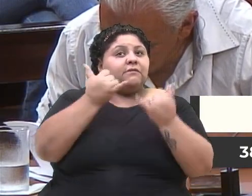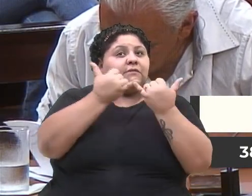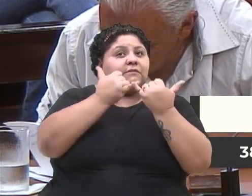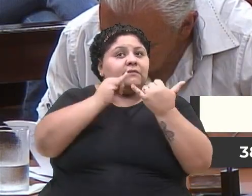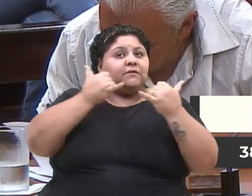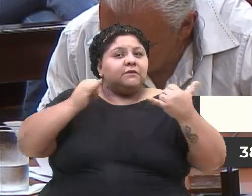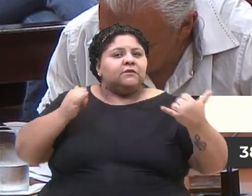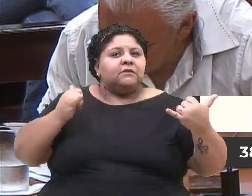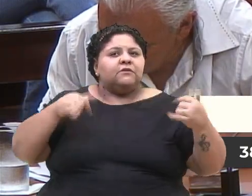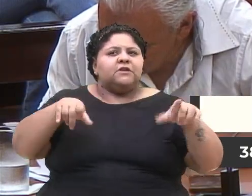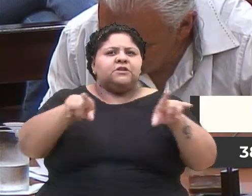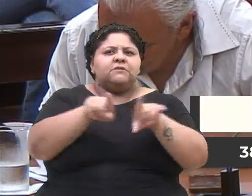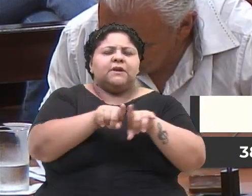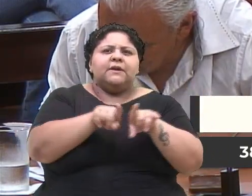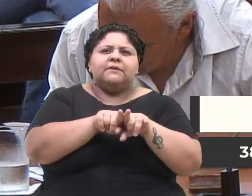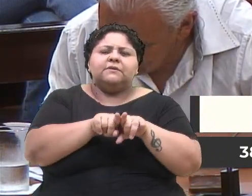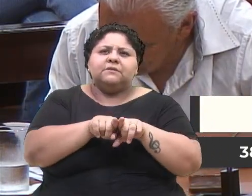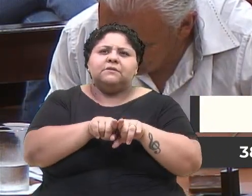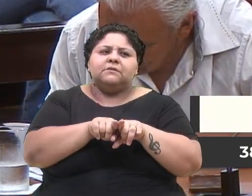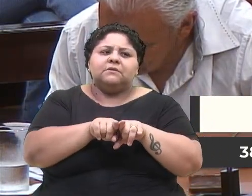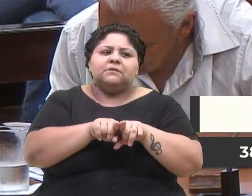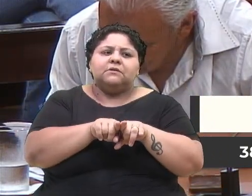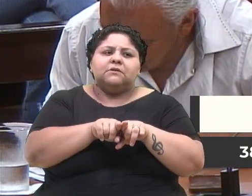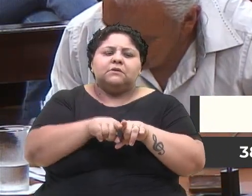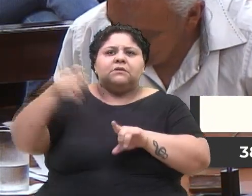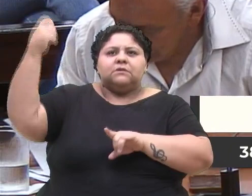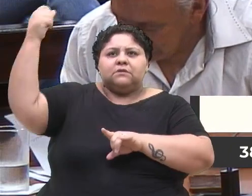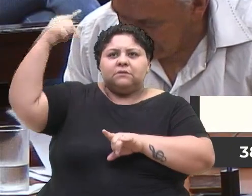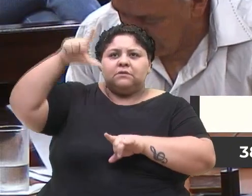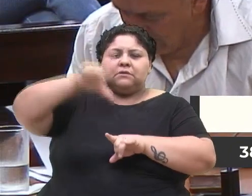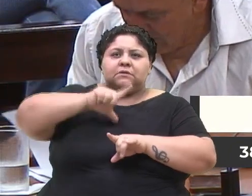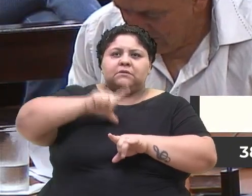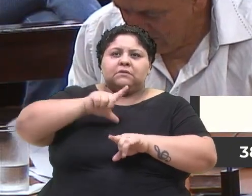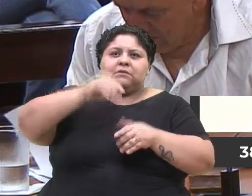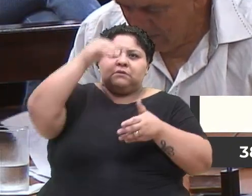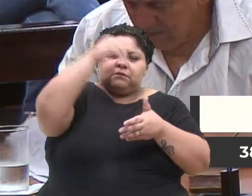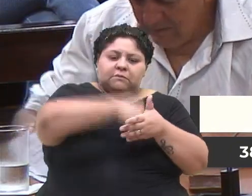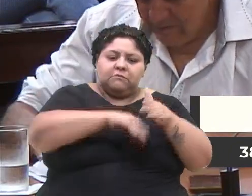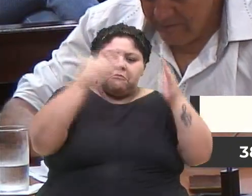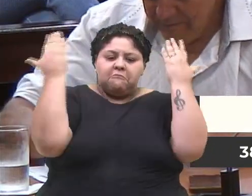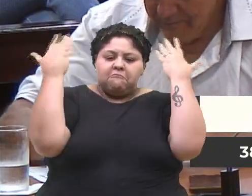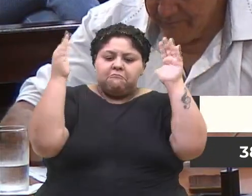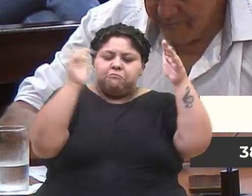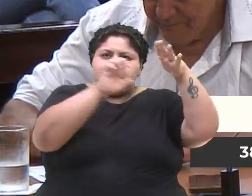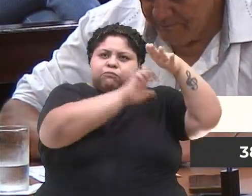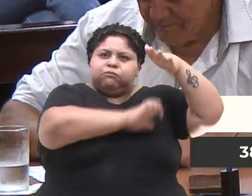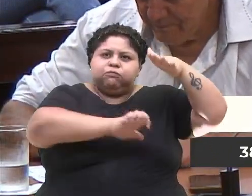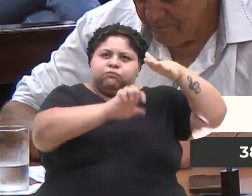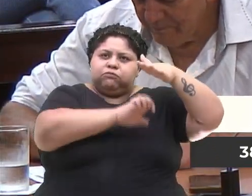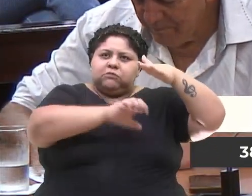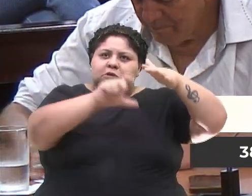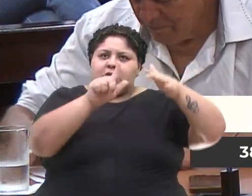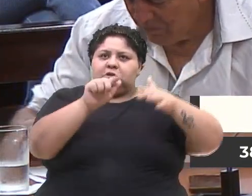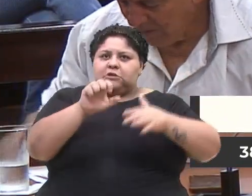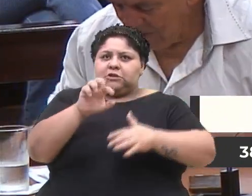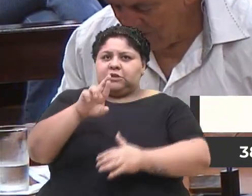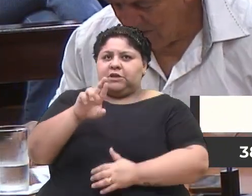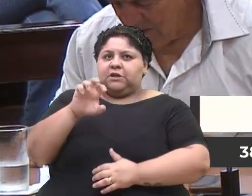fotovoltaica. Mas eu quero fazer esse voto de congratulação para essa empresa, Geresul Energia e